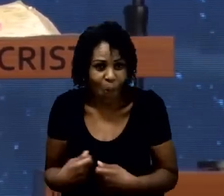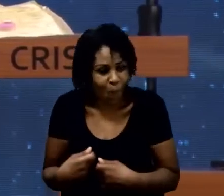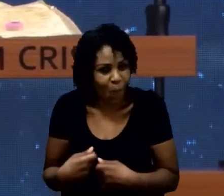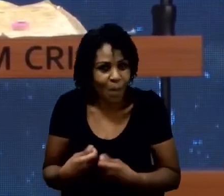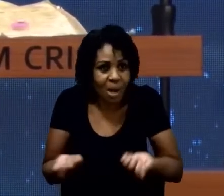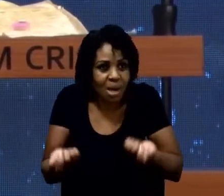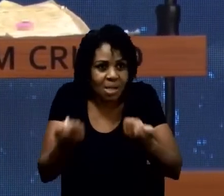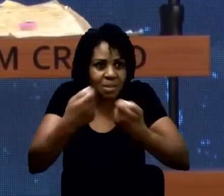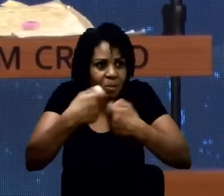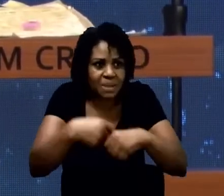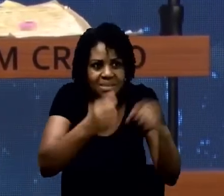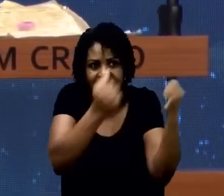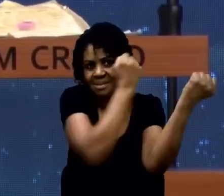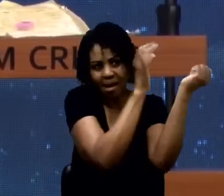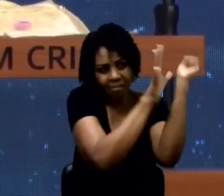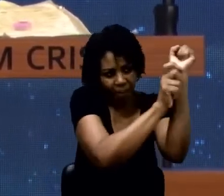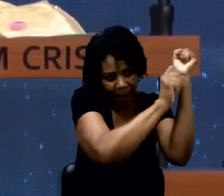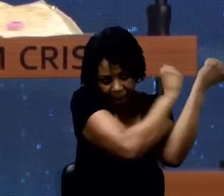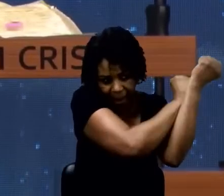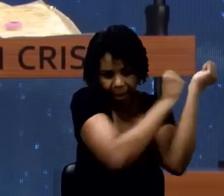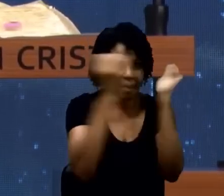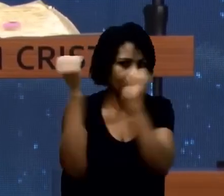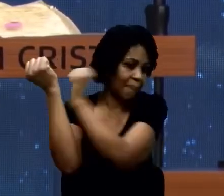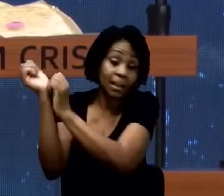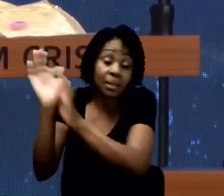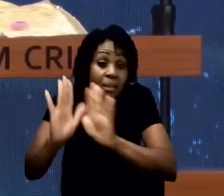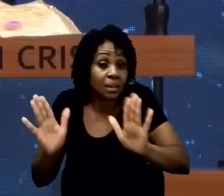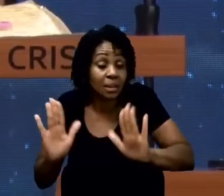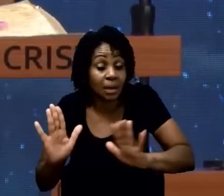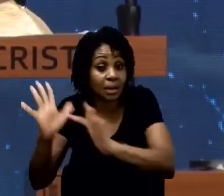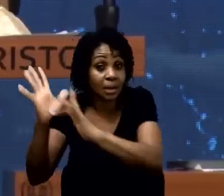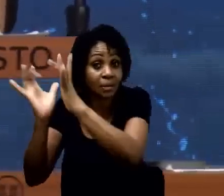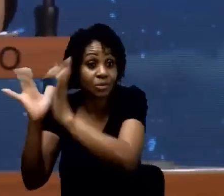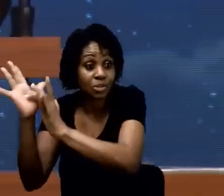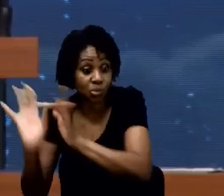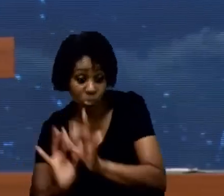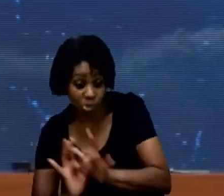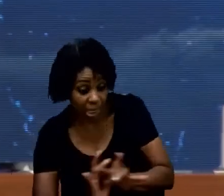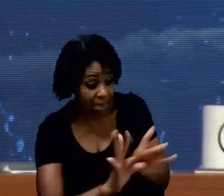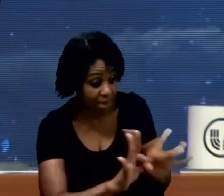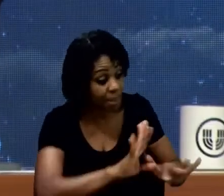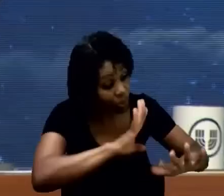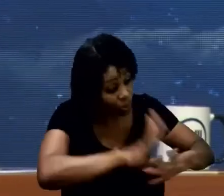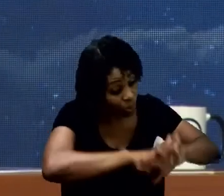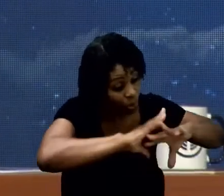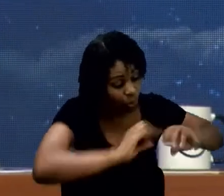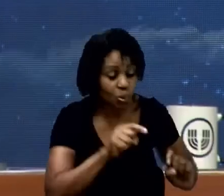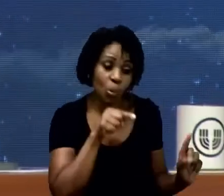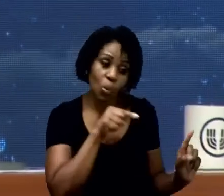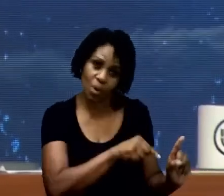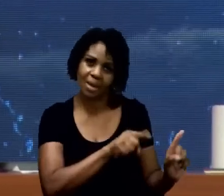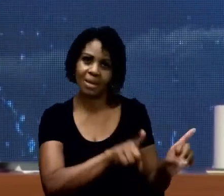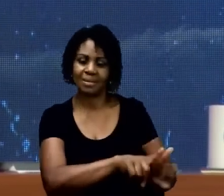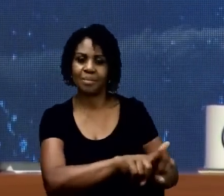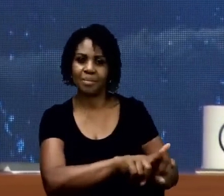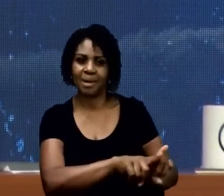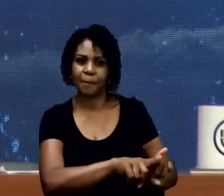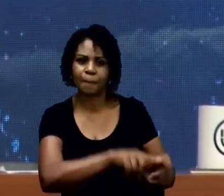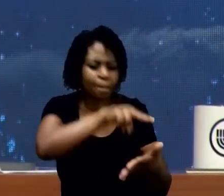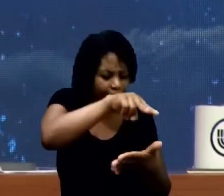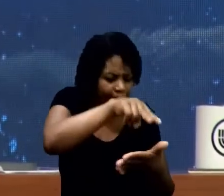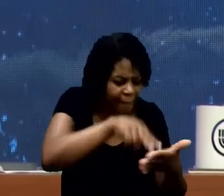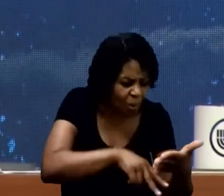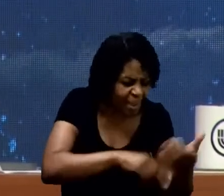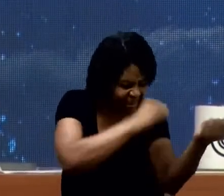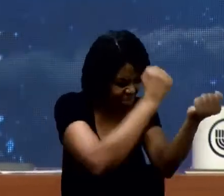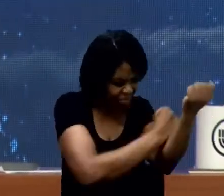Não precisava mais de nenhuma corrente. Jesus não só o libertou. Mas o curou. Você leu direitinho o está escrito? Ele